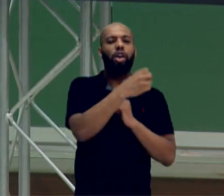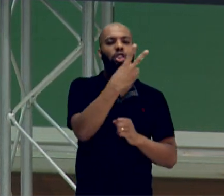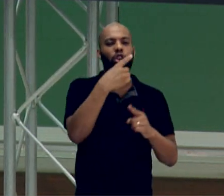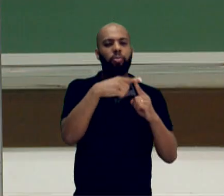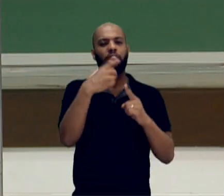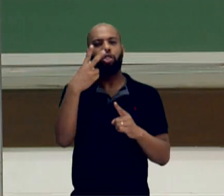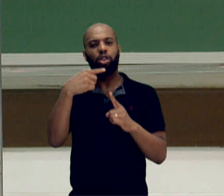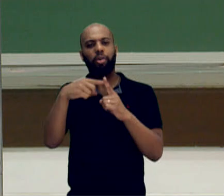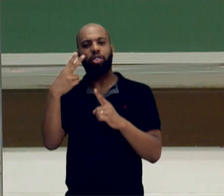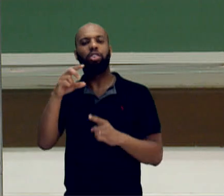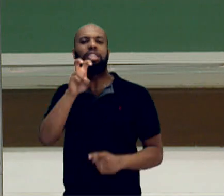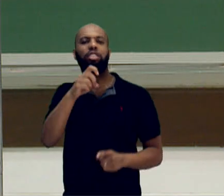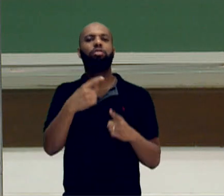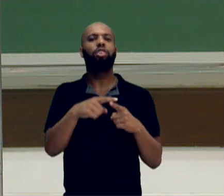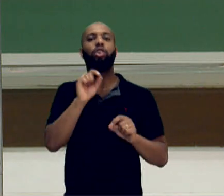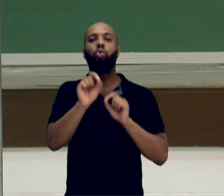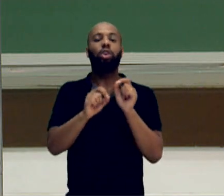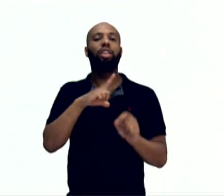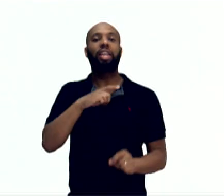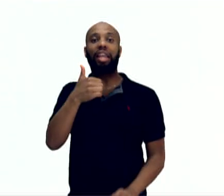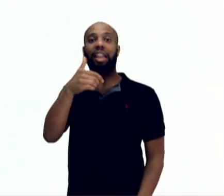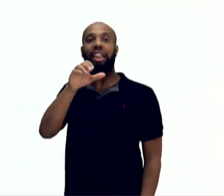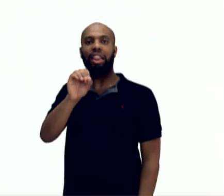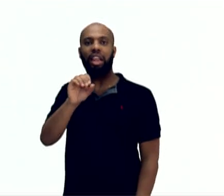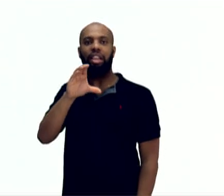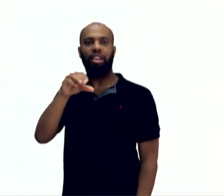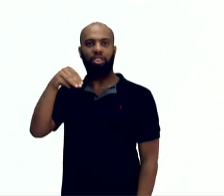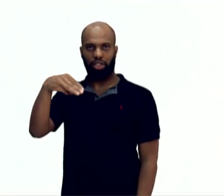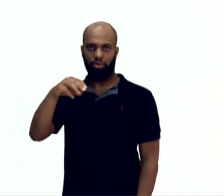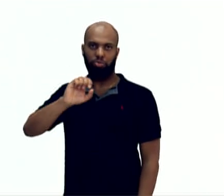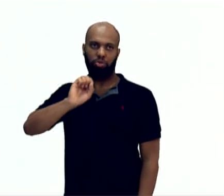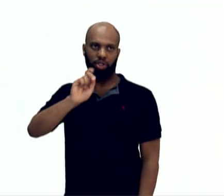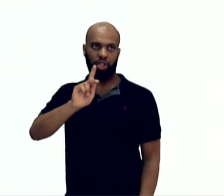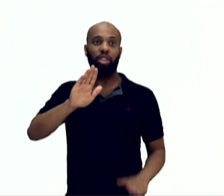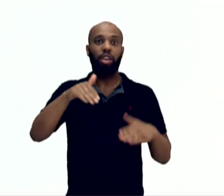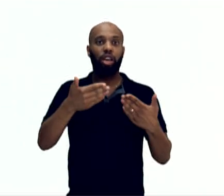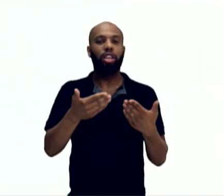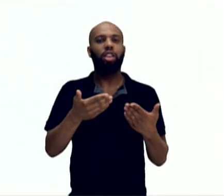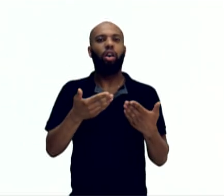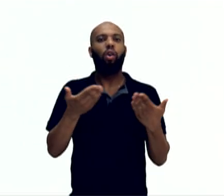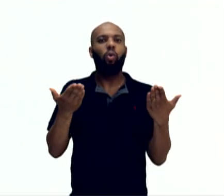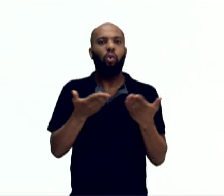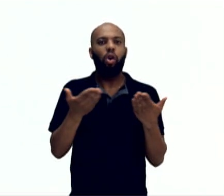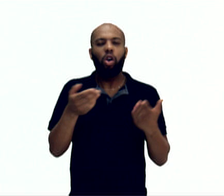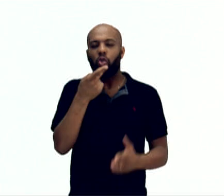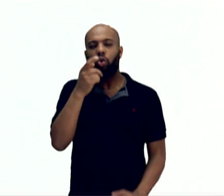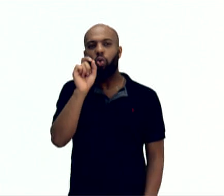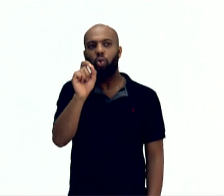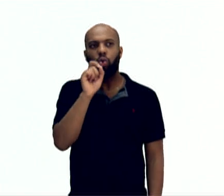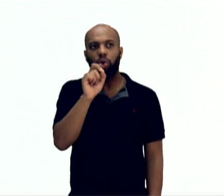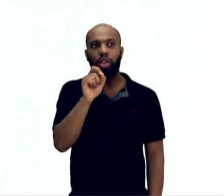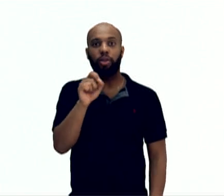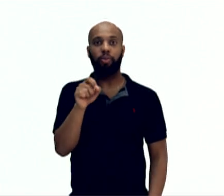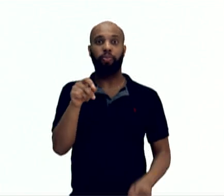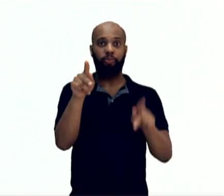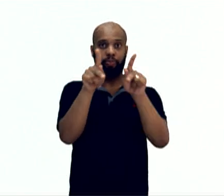2, eu vou ter o quê? 10 centímetros, certo? Então, aqui a professora está dizendo que